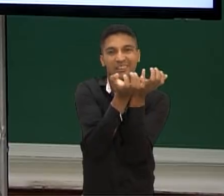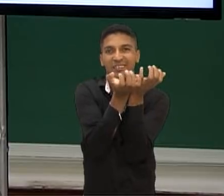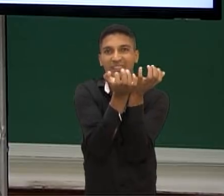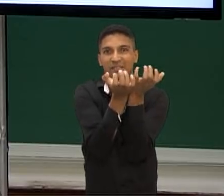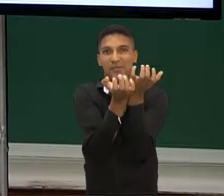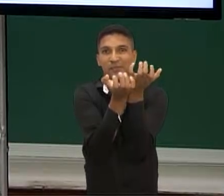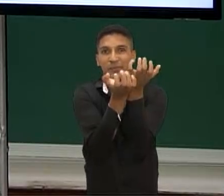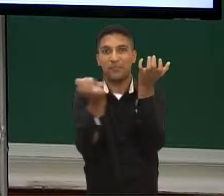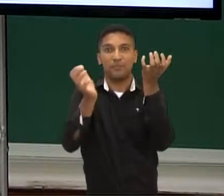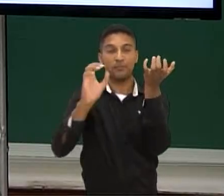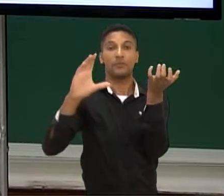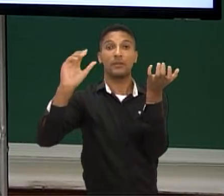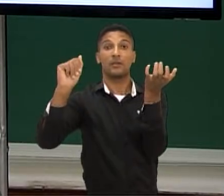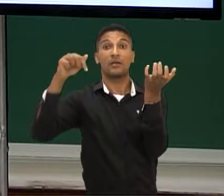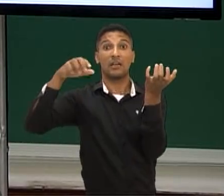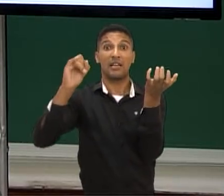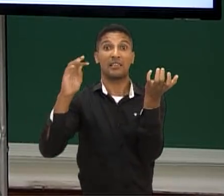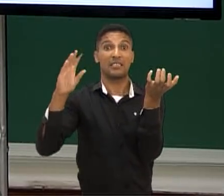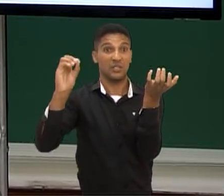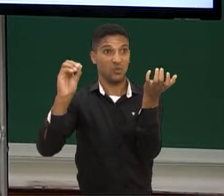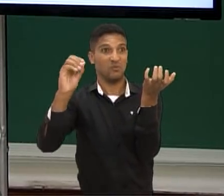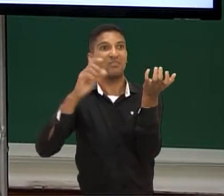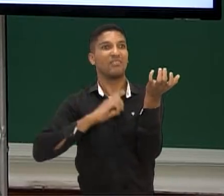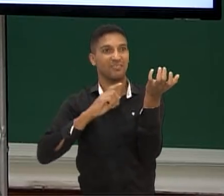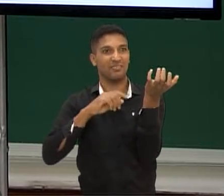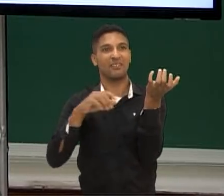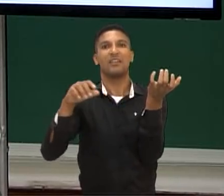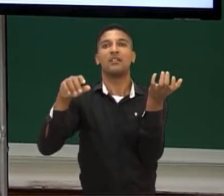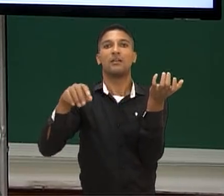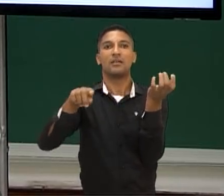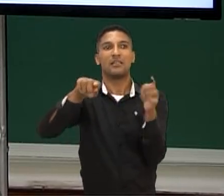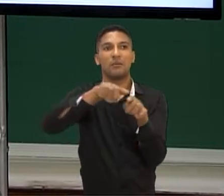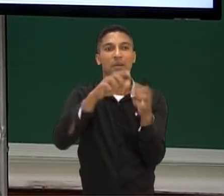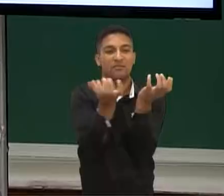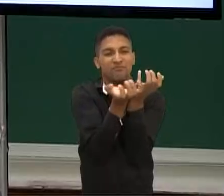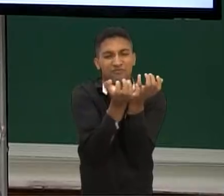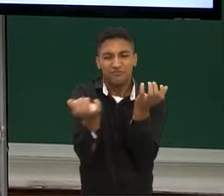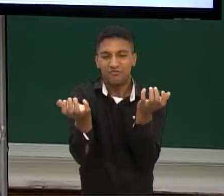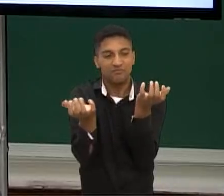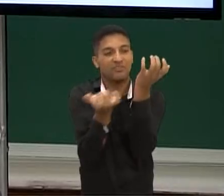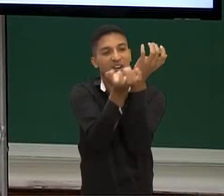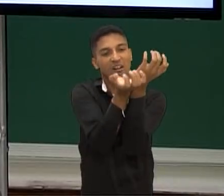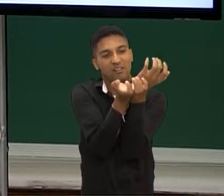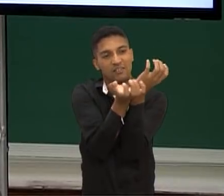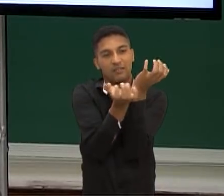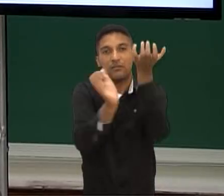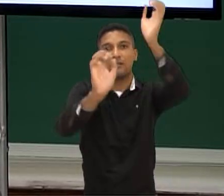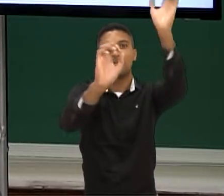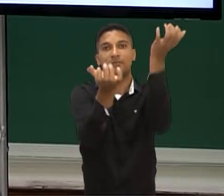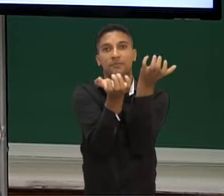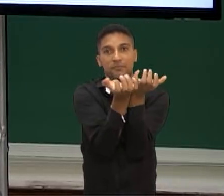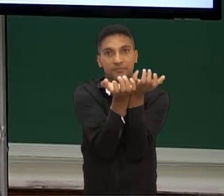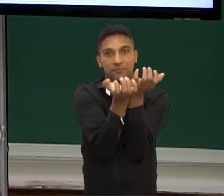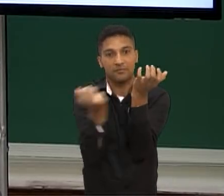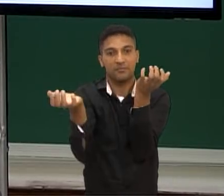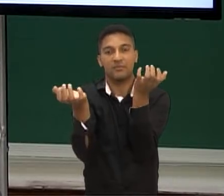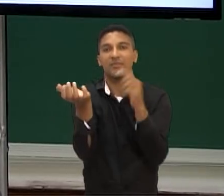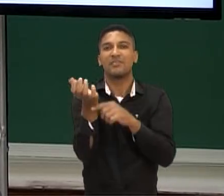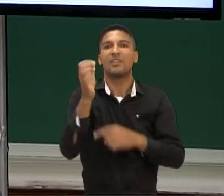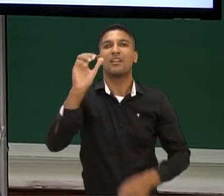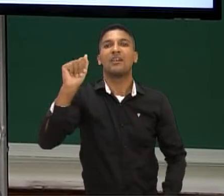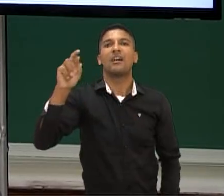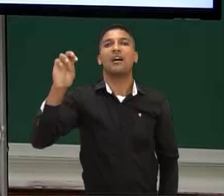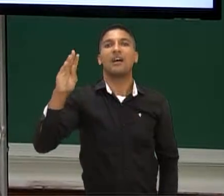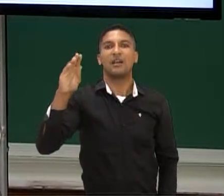não são tão altas, né? E bem seca, porque nós não temos ali uma quantidade muito grande de água